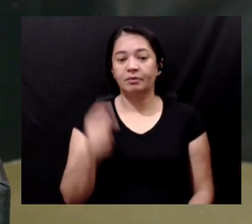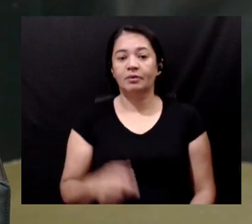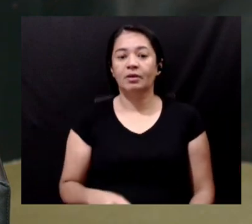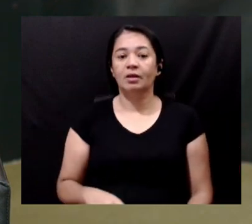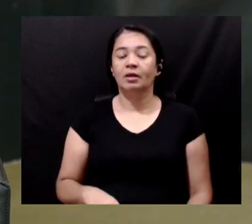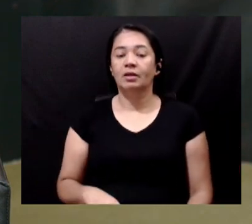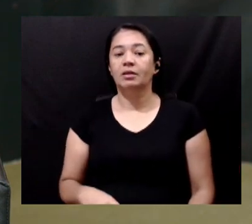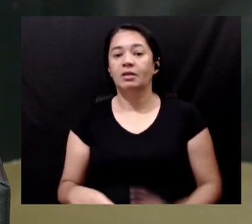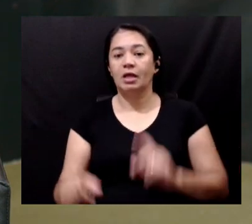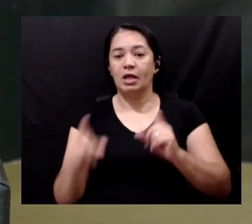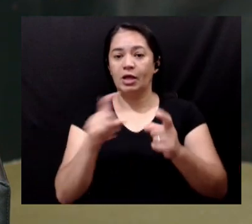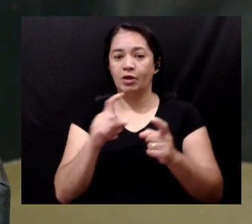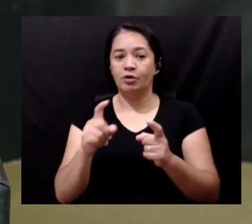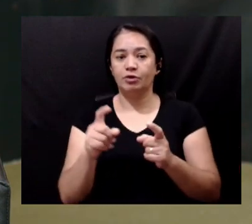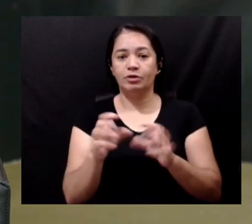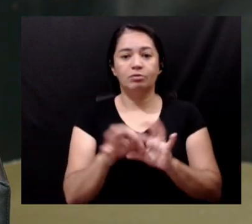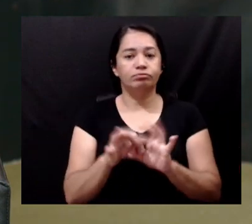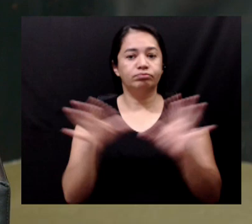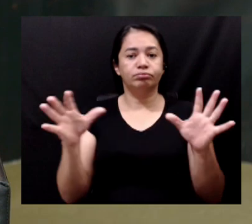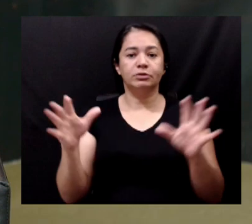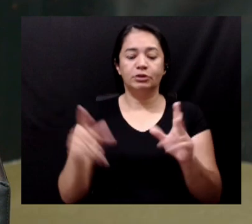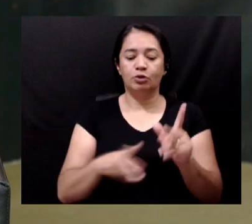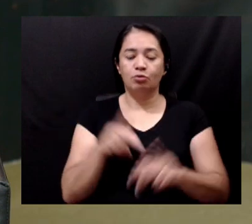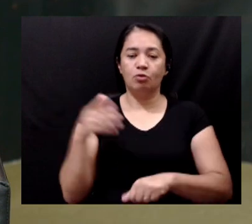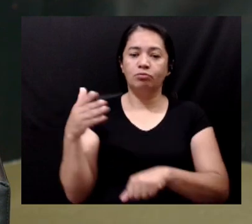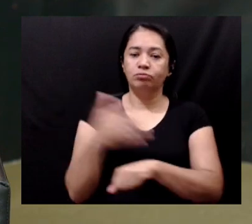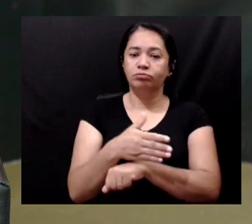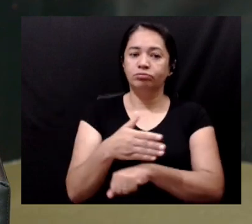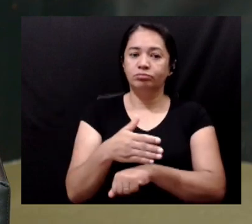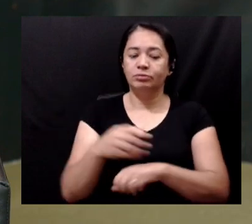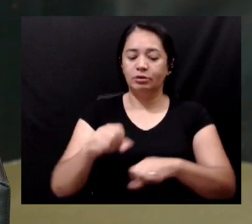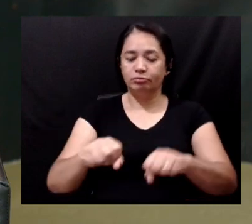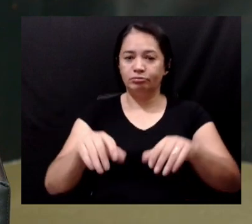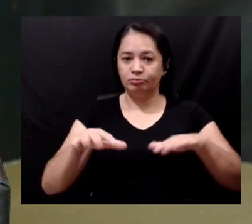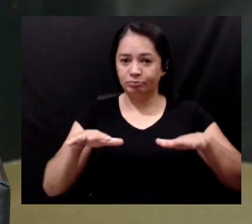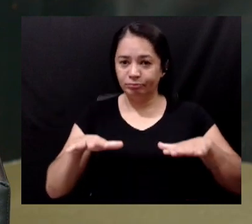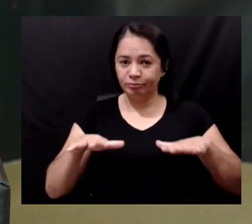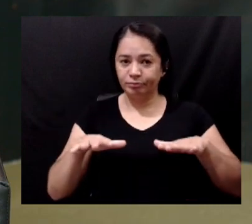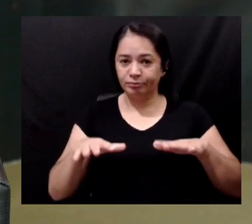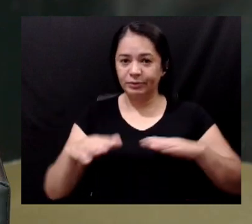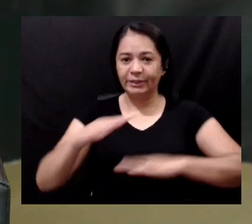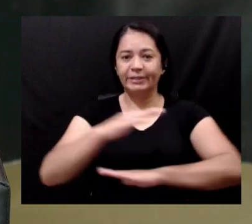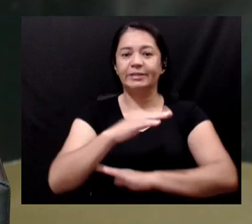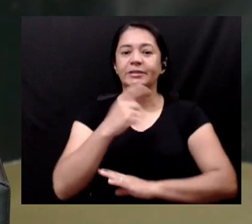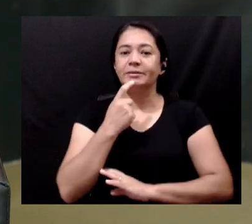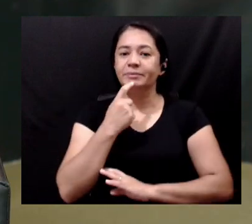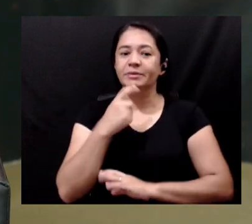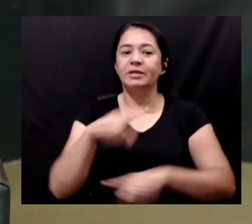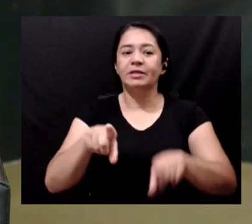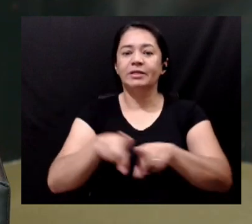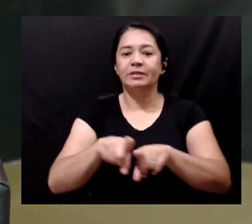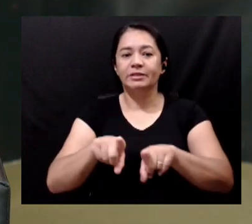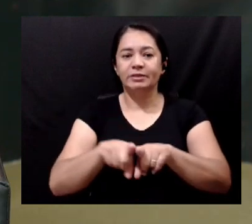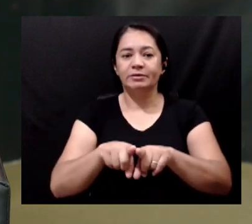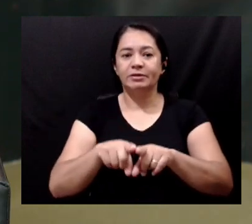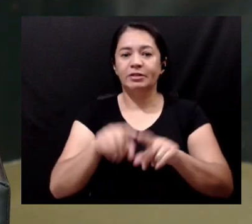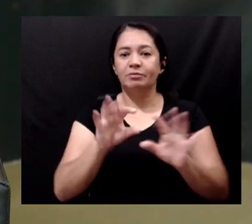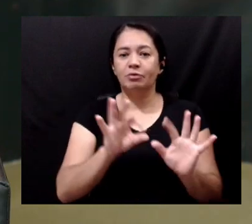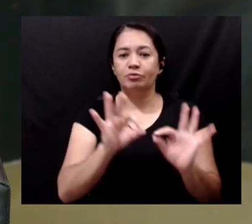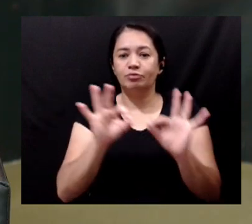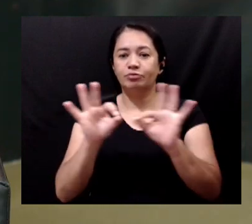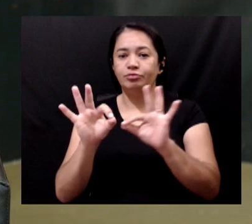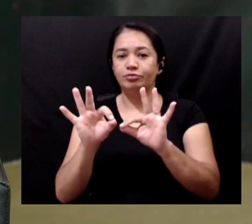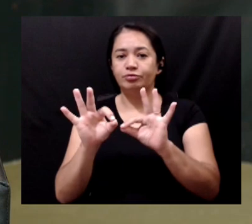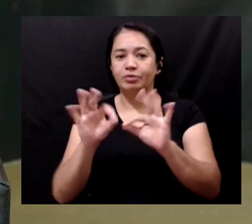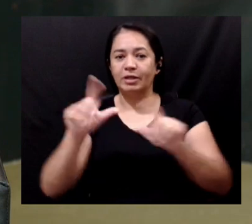aberta à população e vai ser realizada no plenarinho da Câmara de Campinas e também transmitida pela TV Câmara Campinas